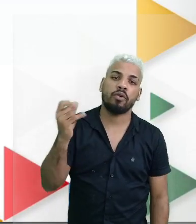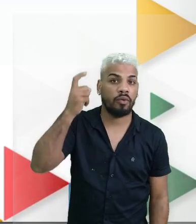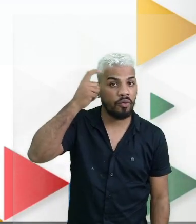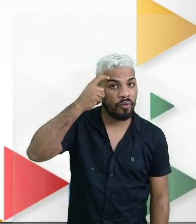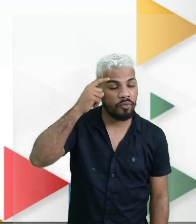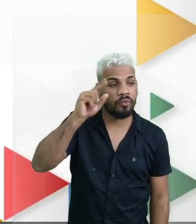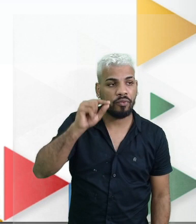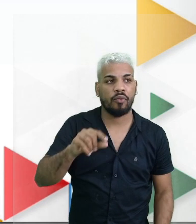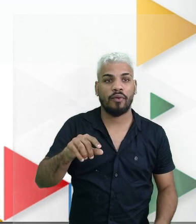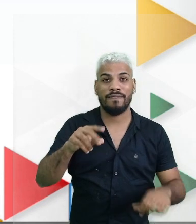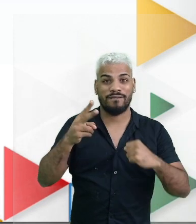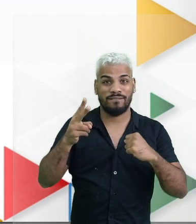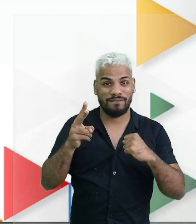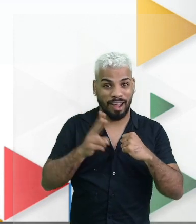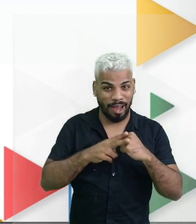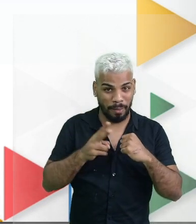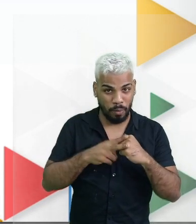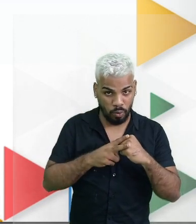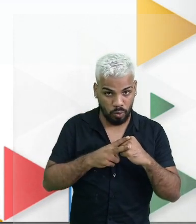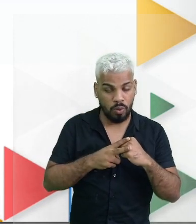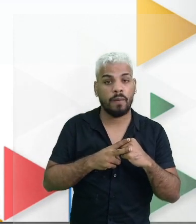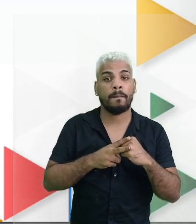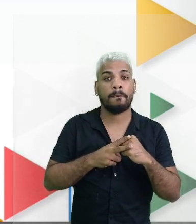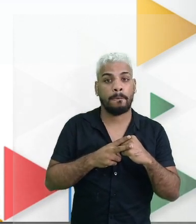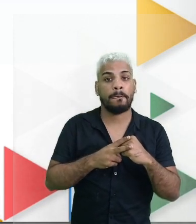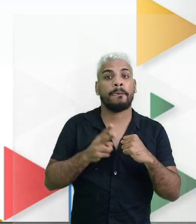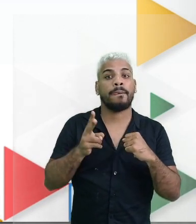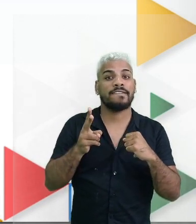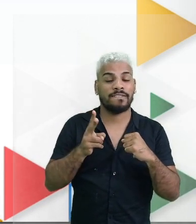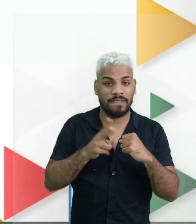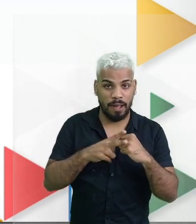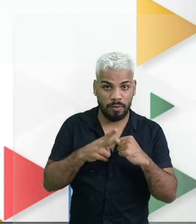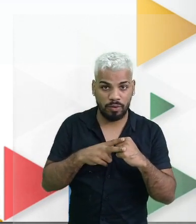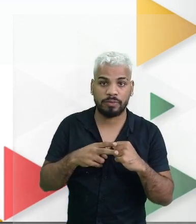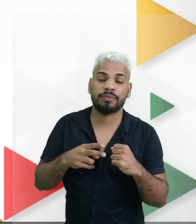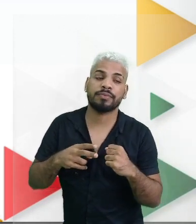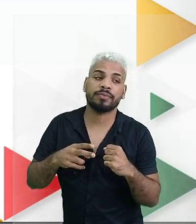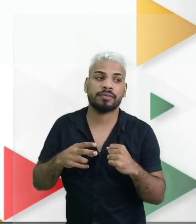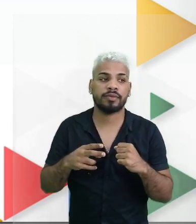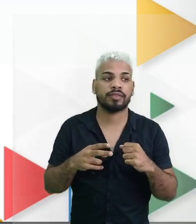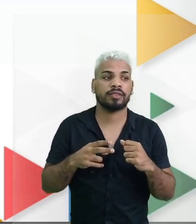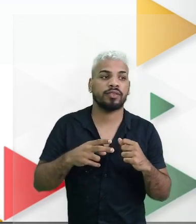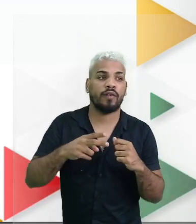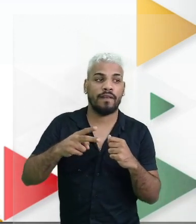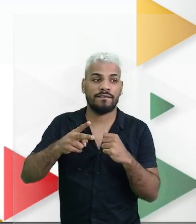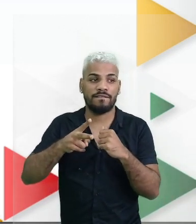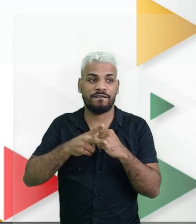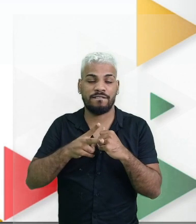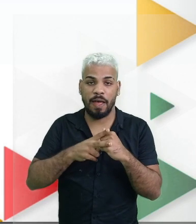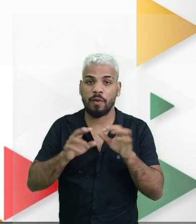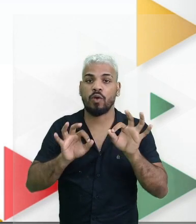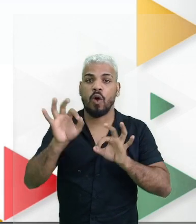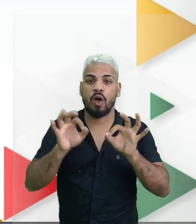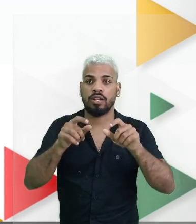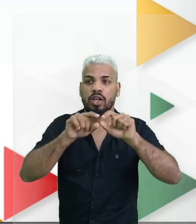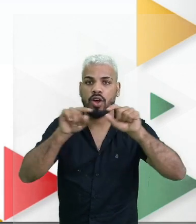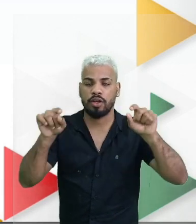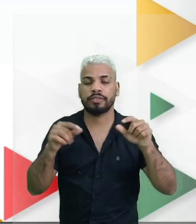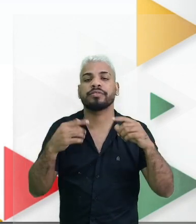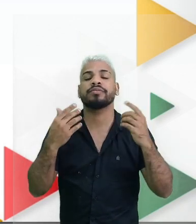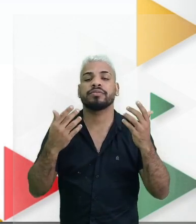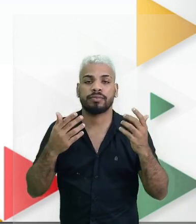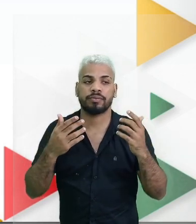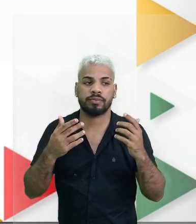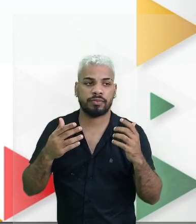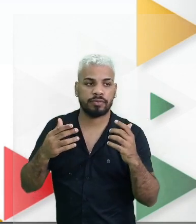que o verbo, certo, do ponto de vista sintático, o verbo organiza as orações. Só